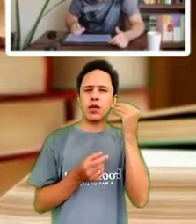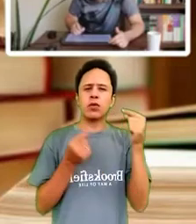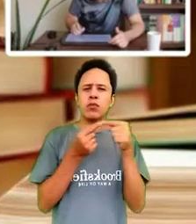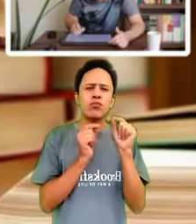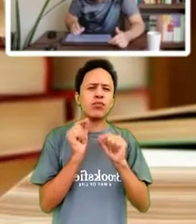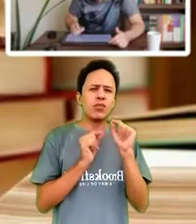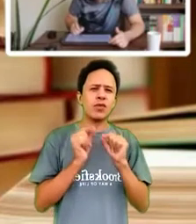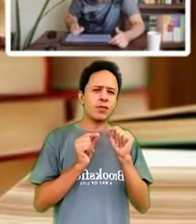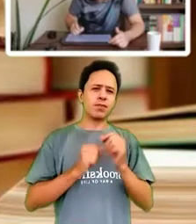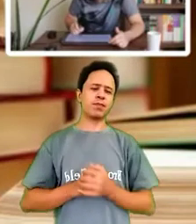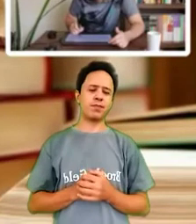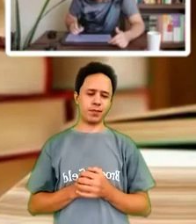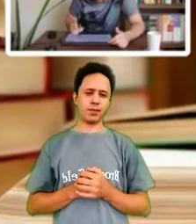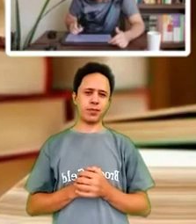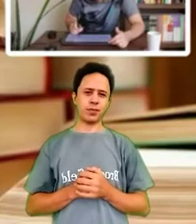relacionada